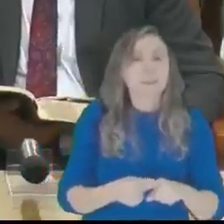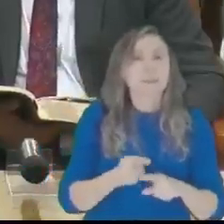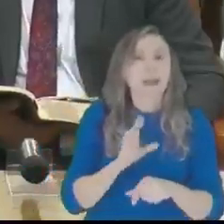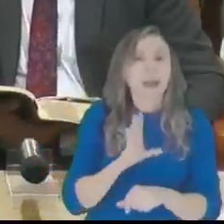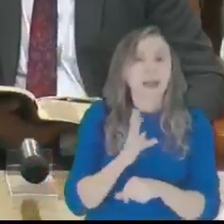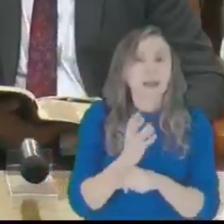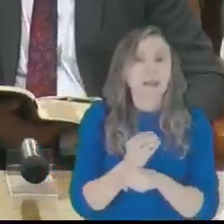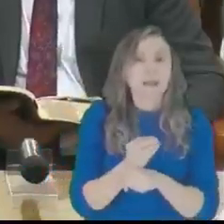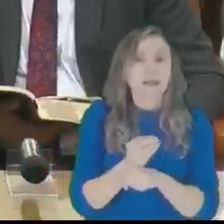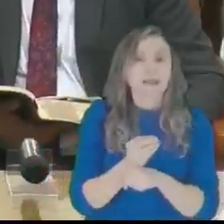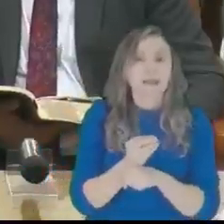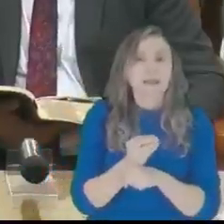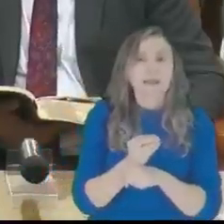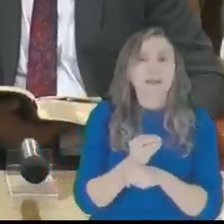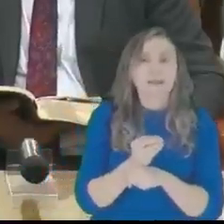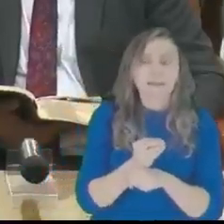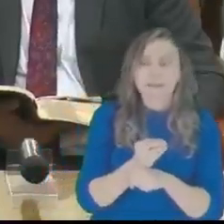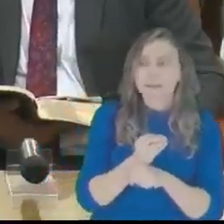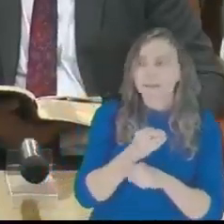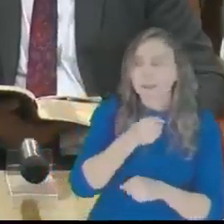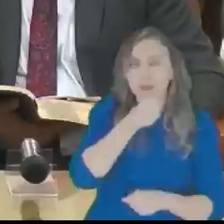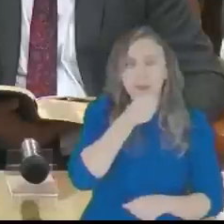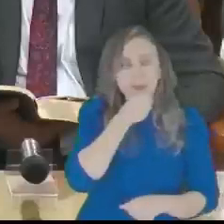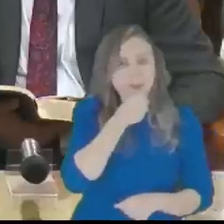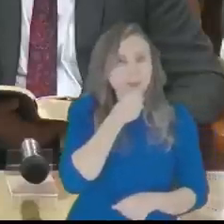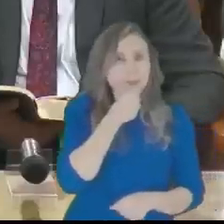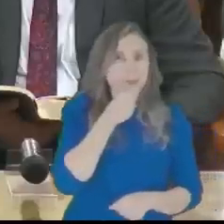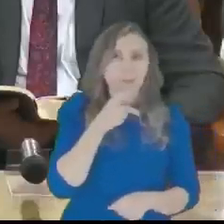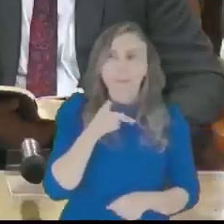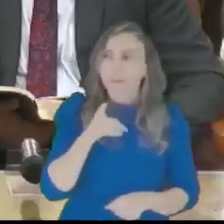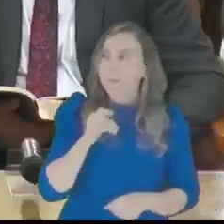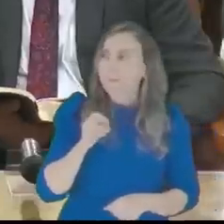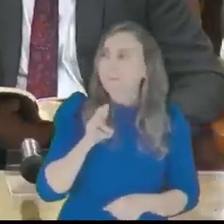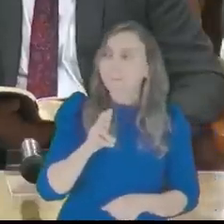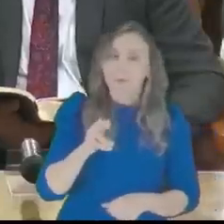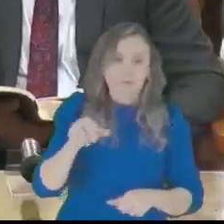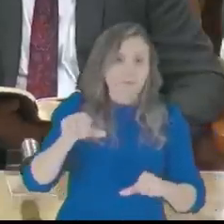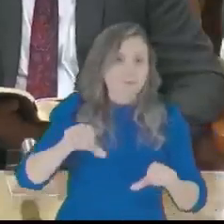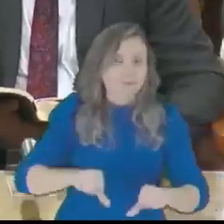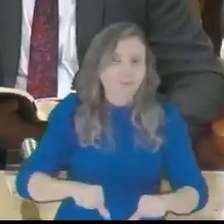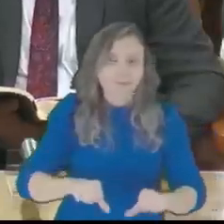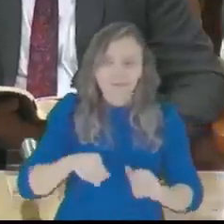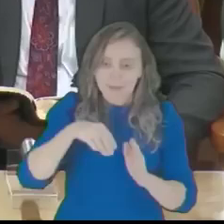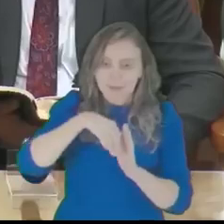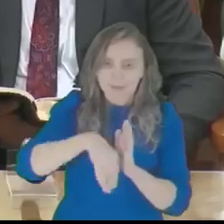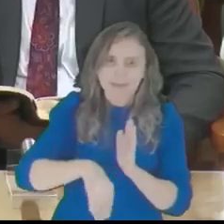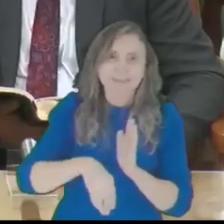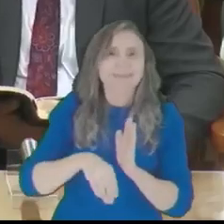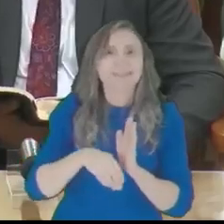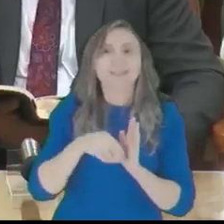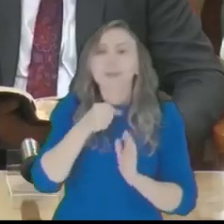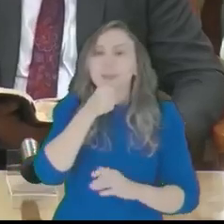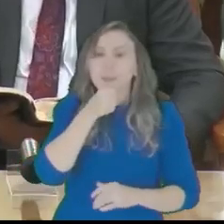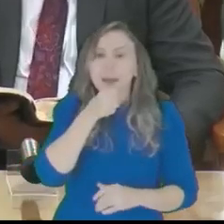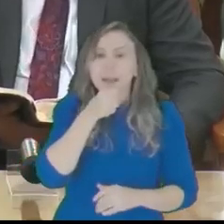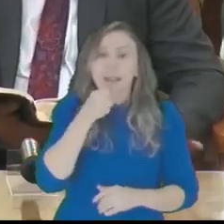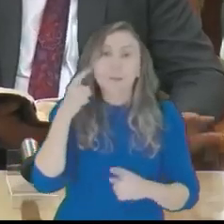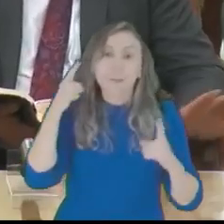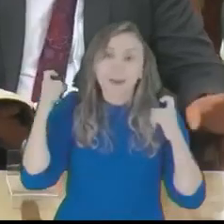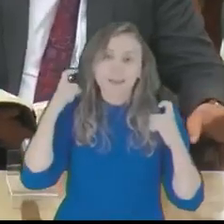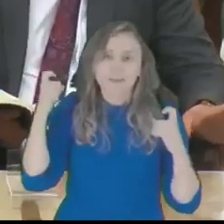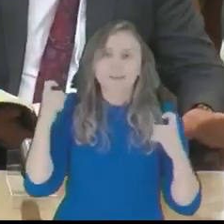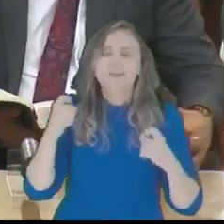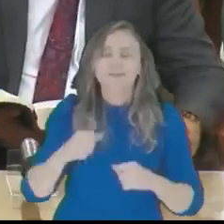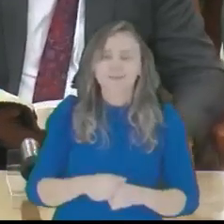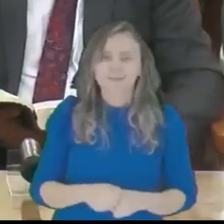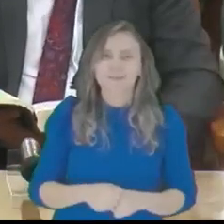poder? Piorou. Aí não vai ter nem o salário, glória a Deus. Por que foi que a igreja continuou com o